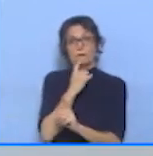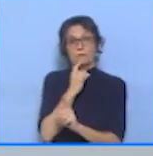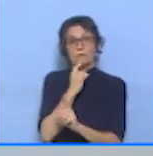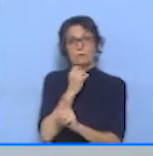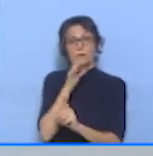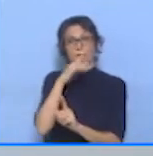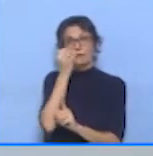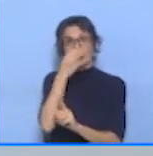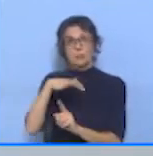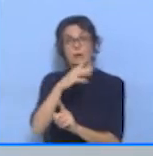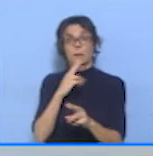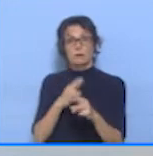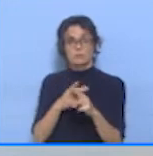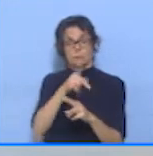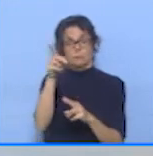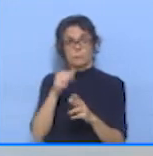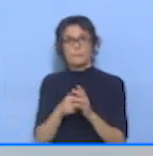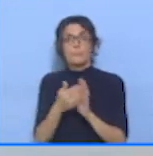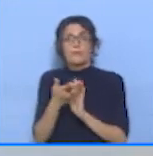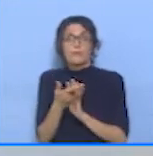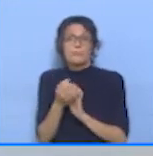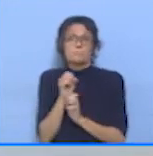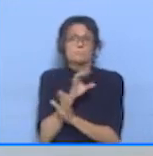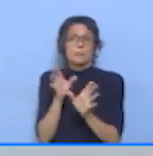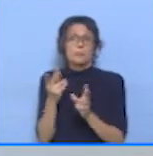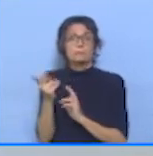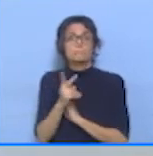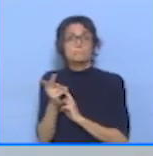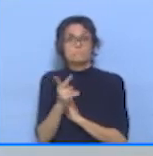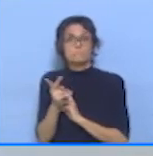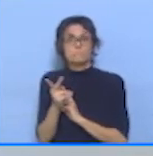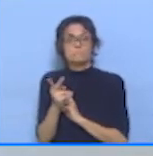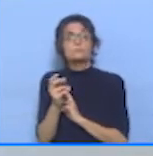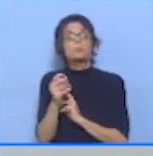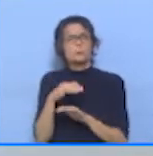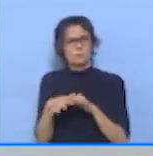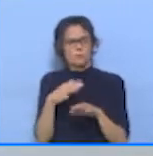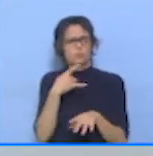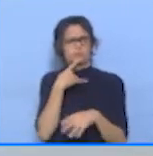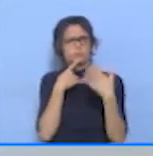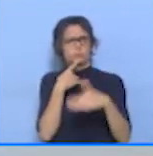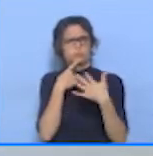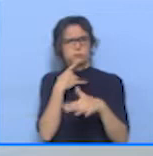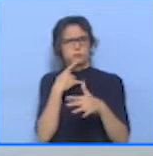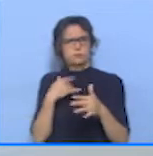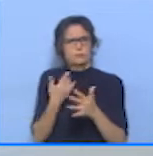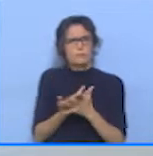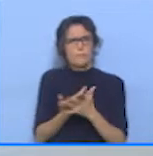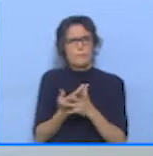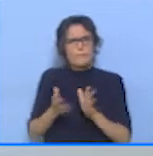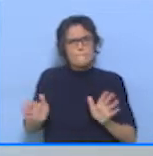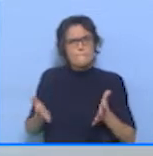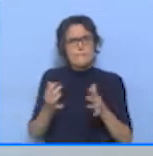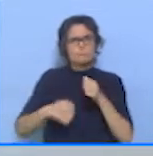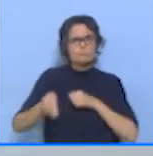dúvida alguma que ambos têm feito muito para formas de mobilização diferentes e